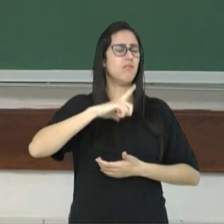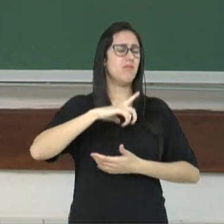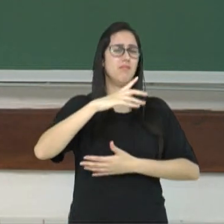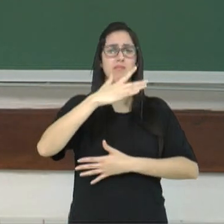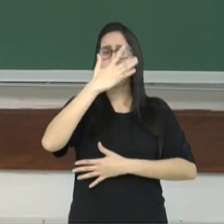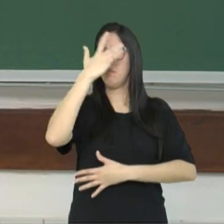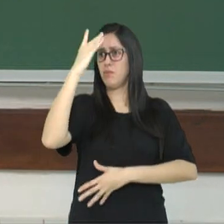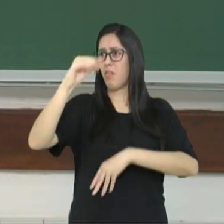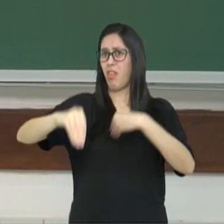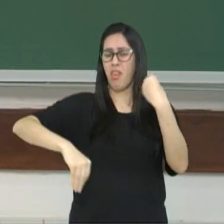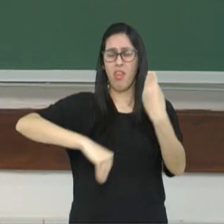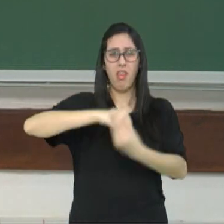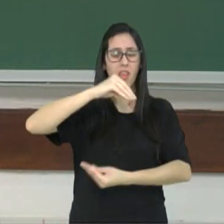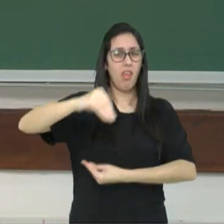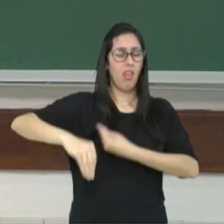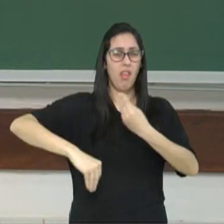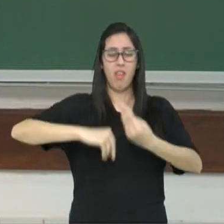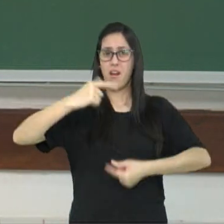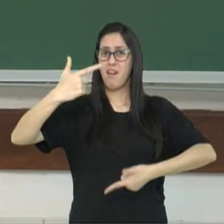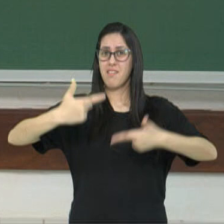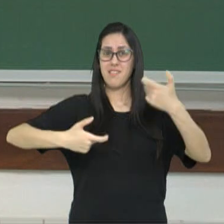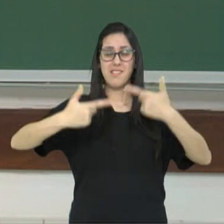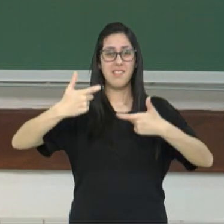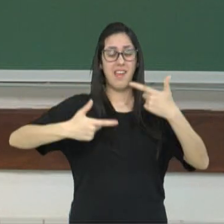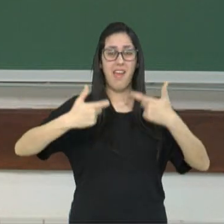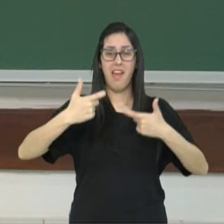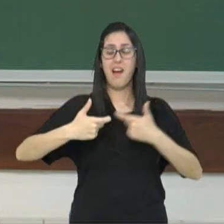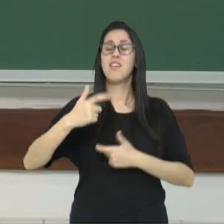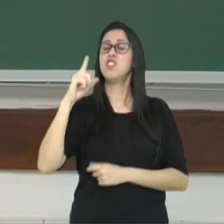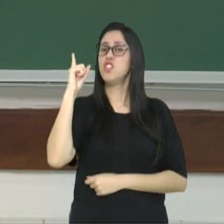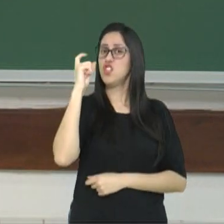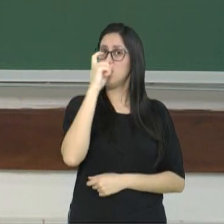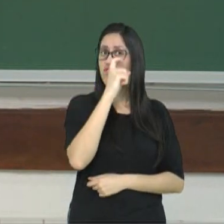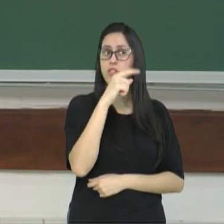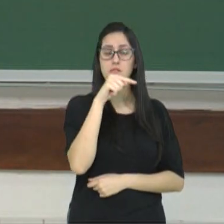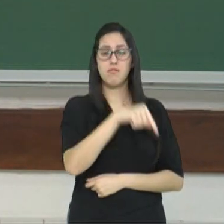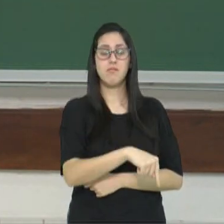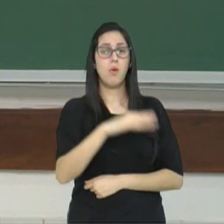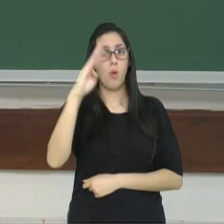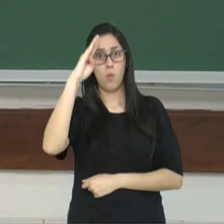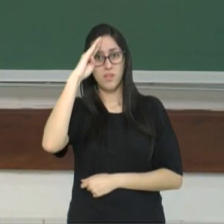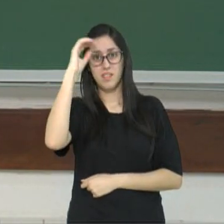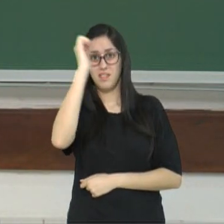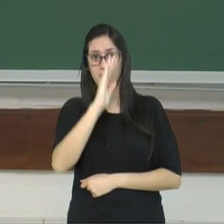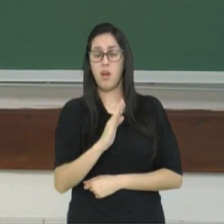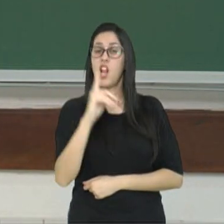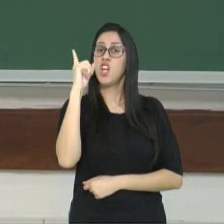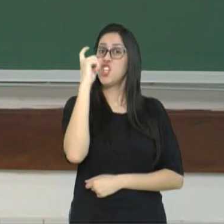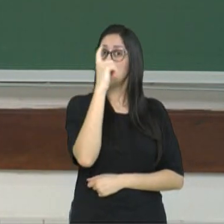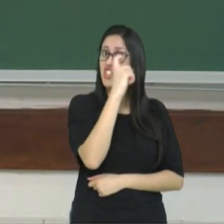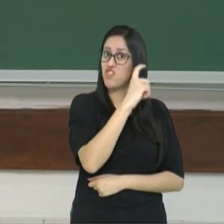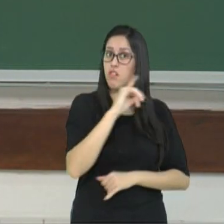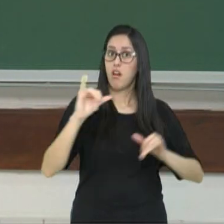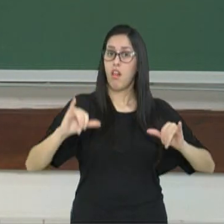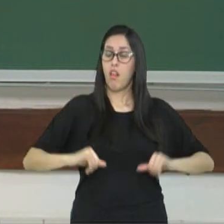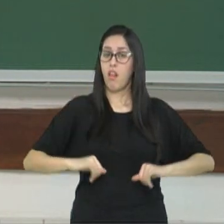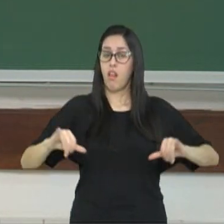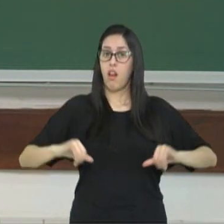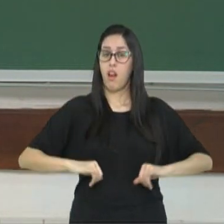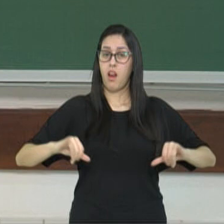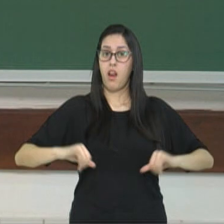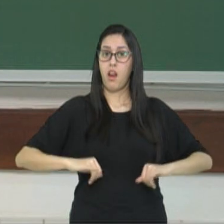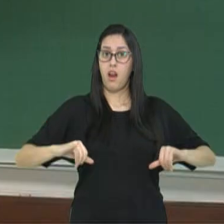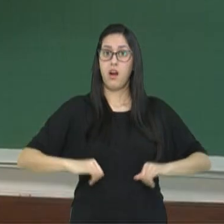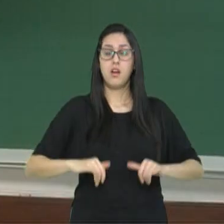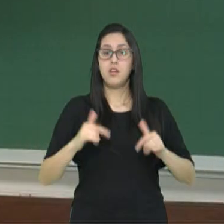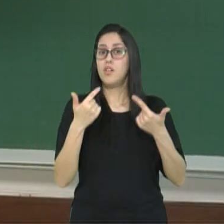guerrilha muito complicada para o exército brasileiro, que não via mais um exército paraguaio uniformizado e que dava para identificar